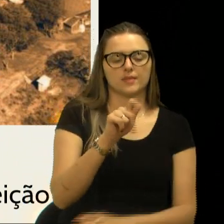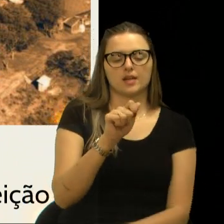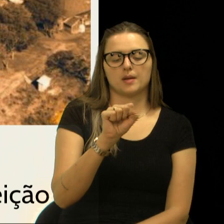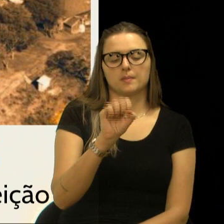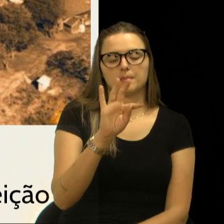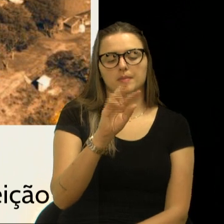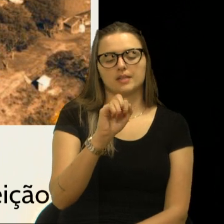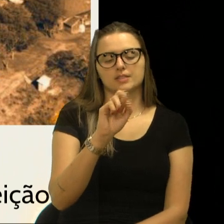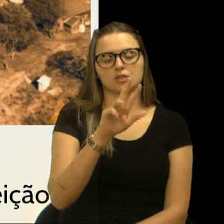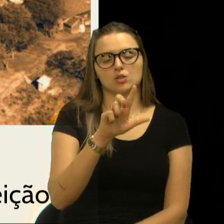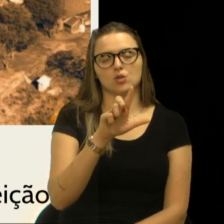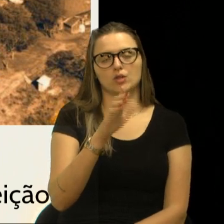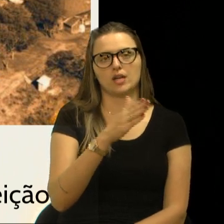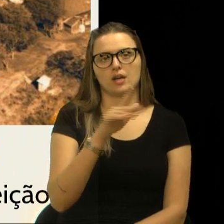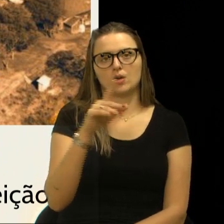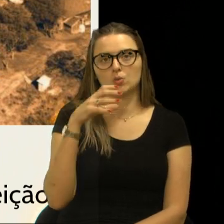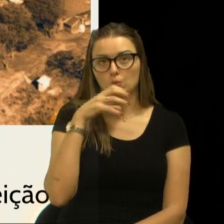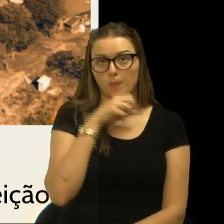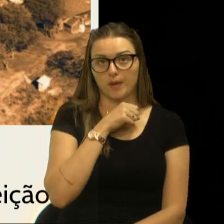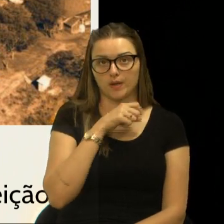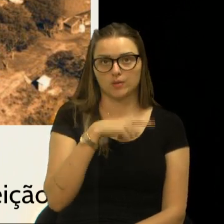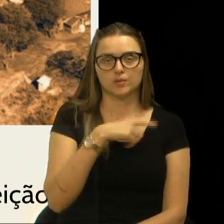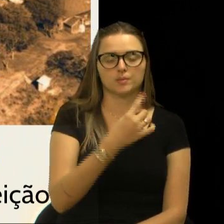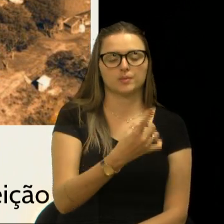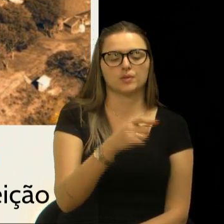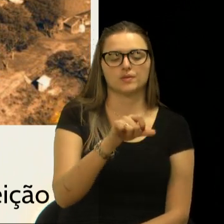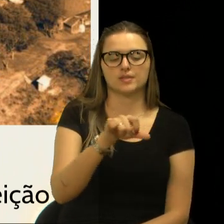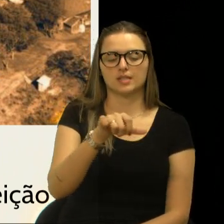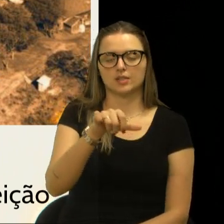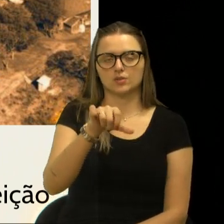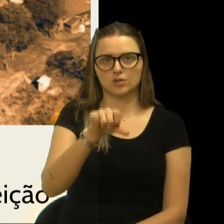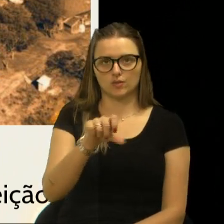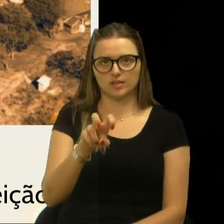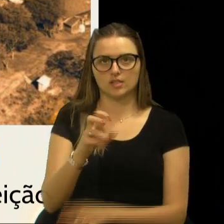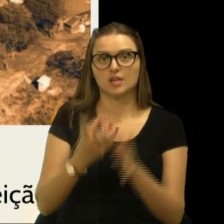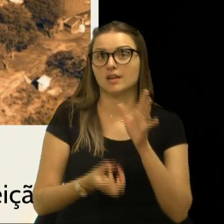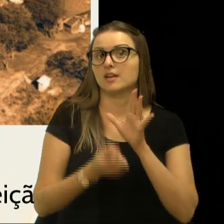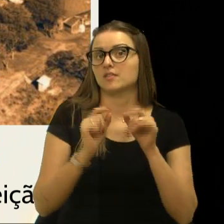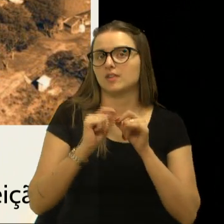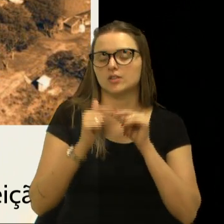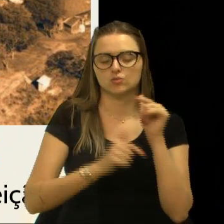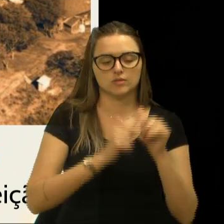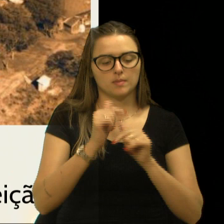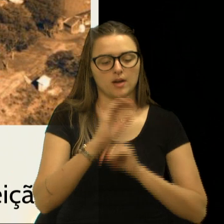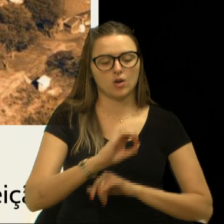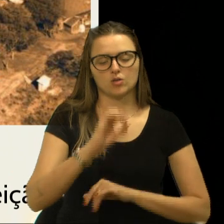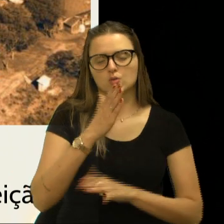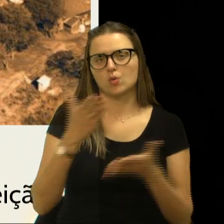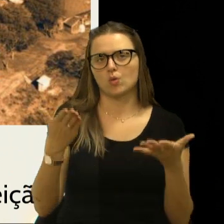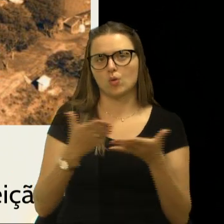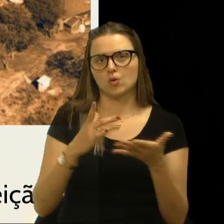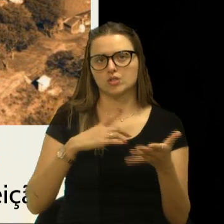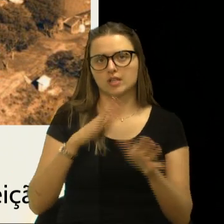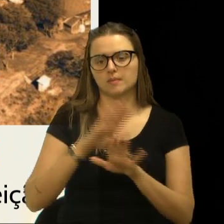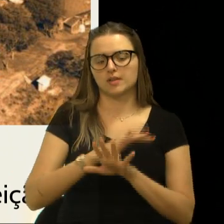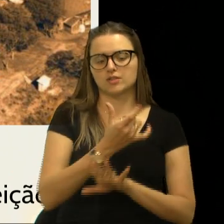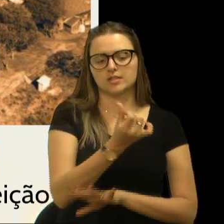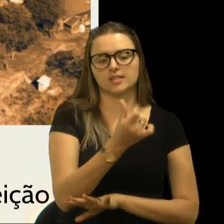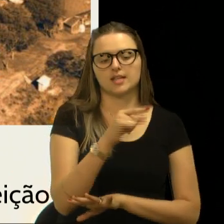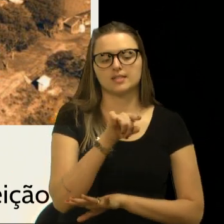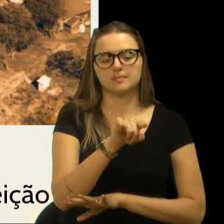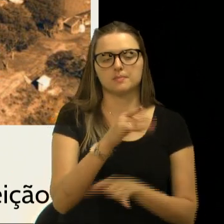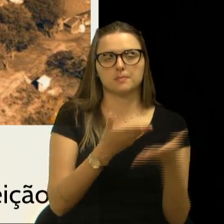de março de 1995, que faz um trabalho espetacular, hoje arrecada mais de 6.000 quilos de